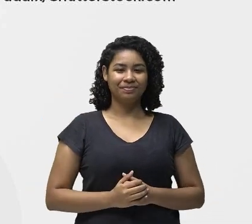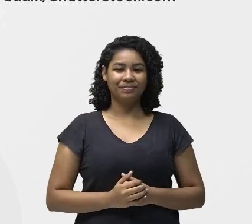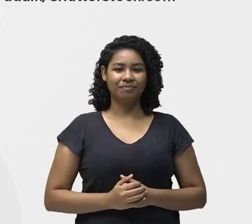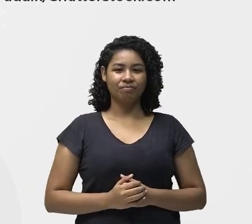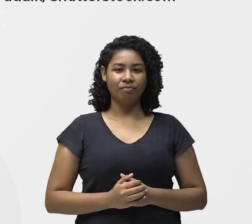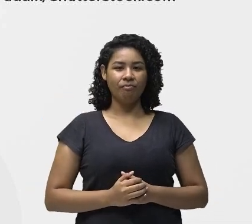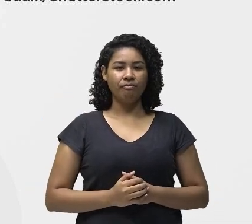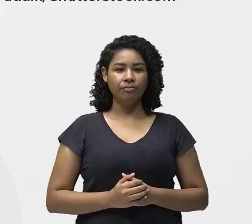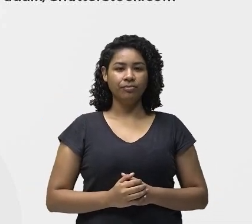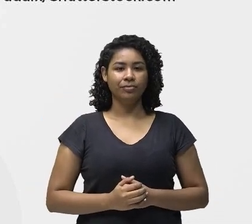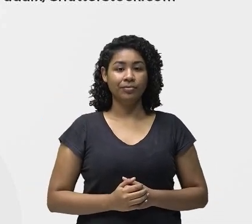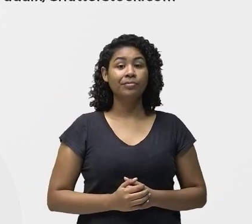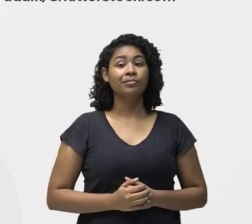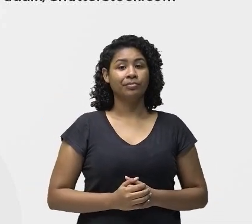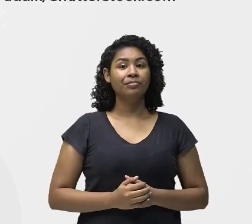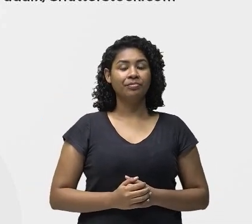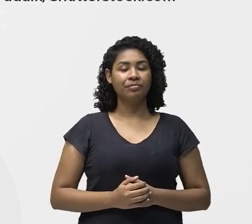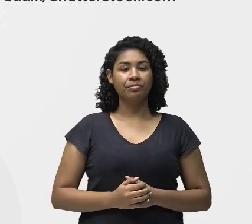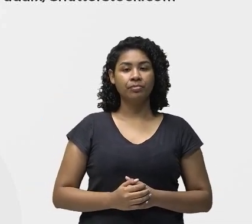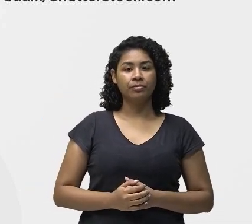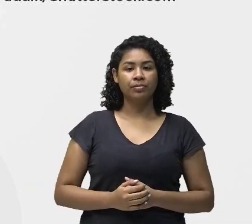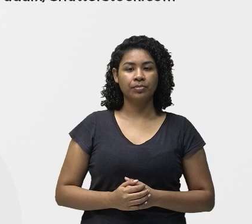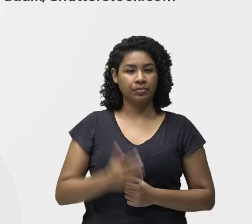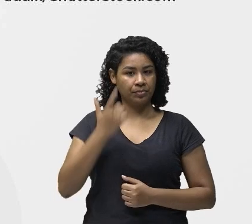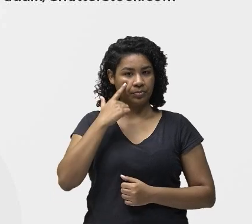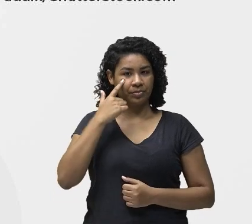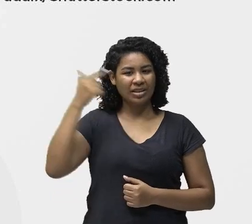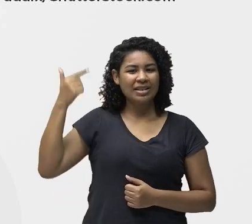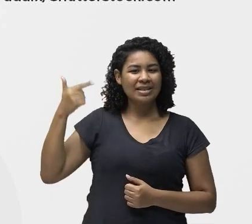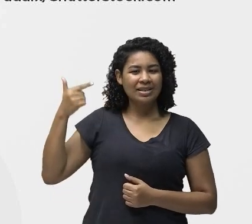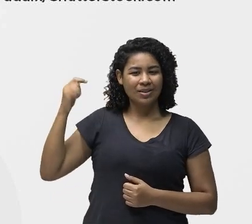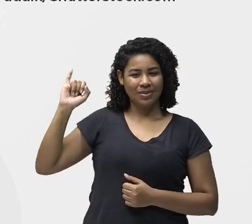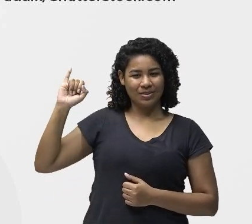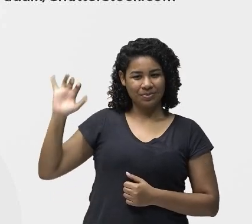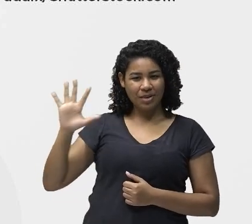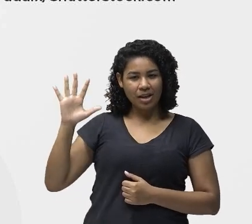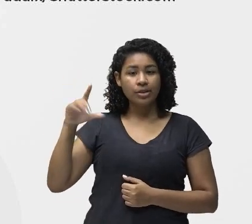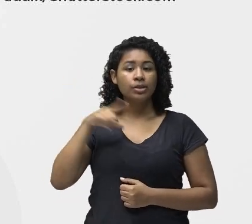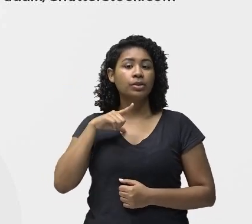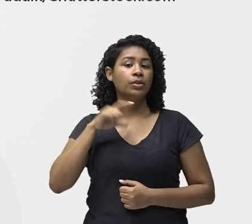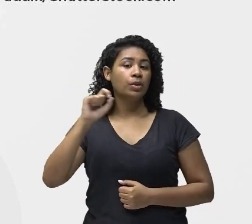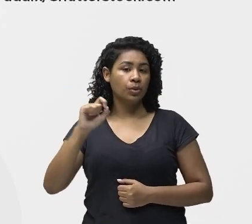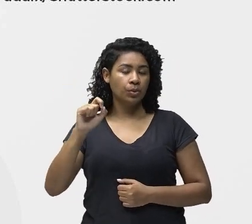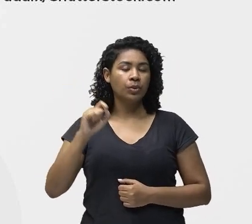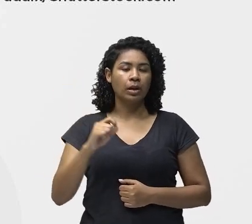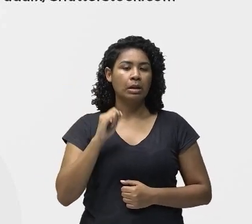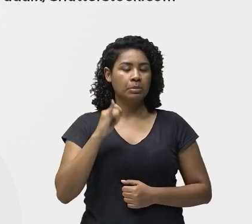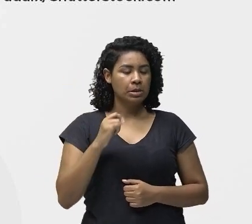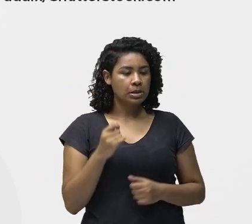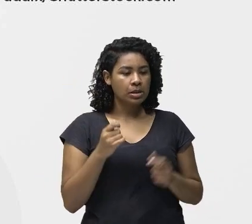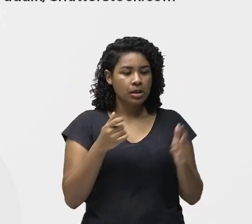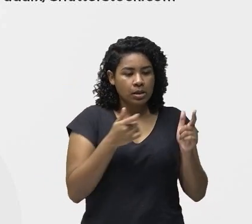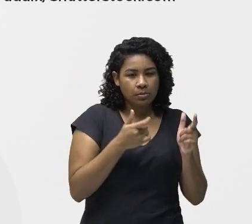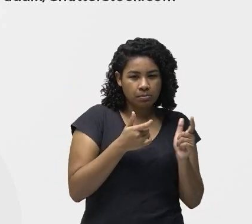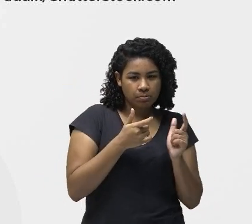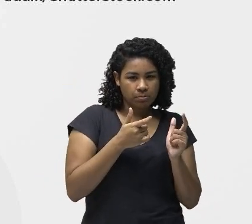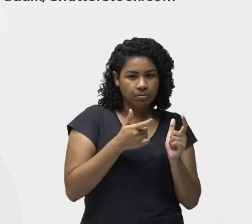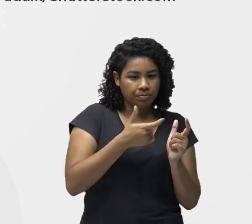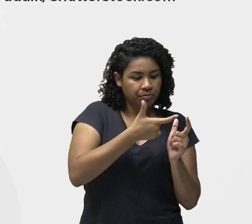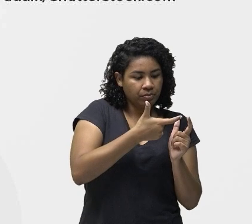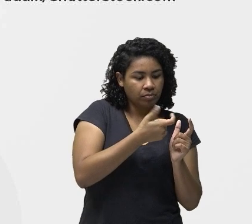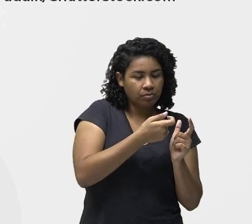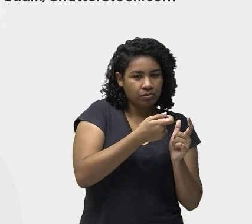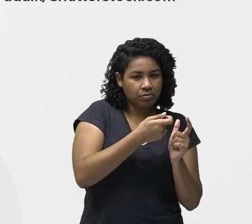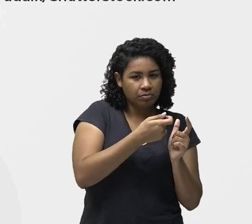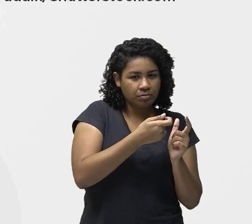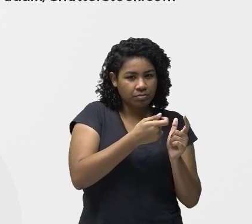compressibilidade. E na outra imagem, o ar retorna. Quando você solta o